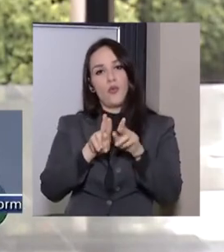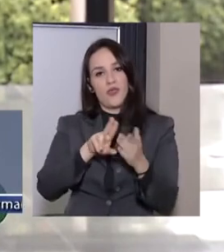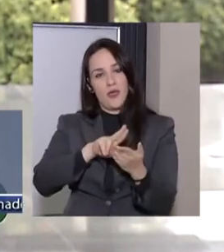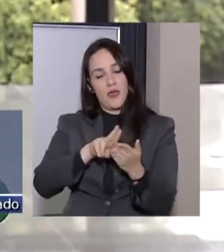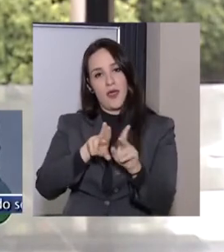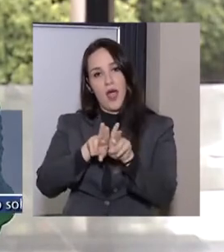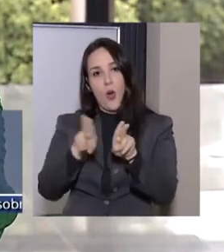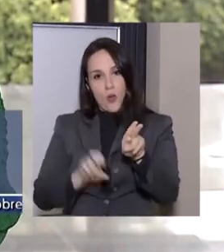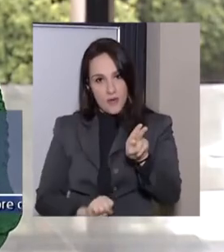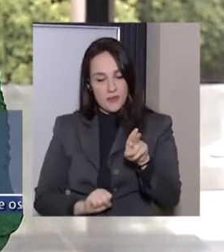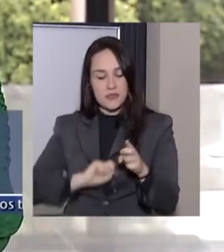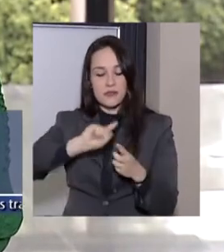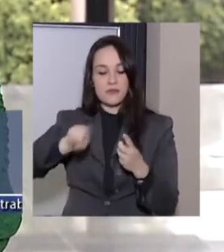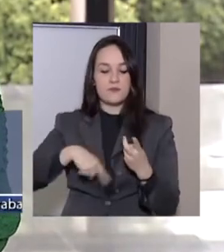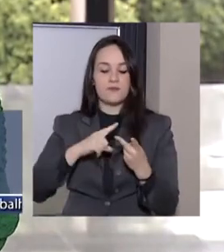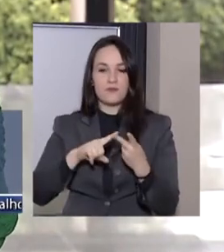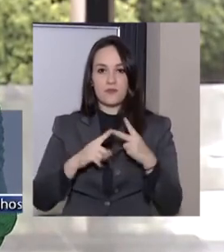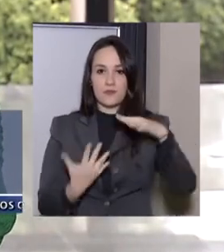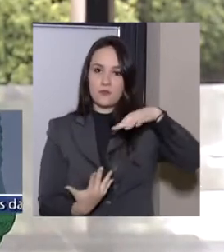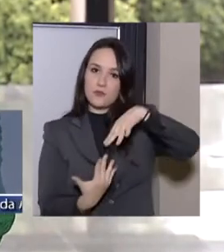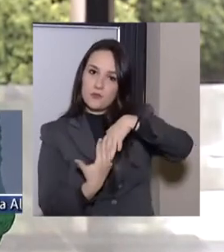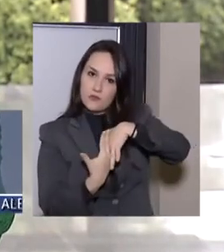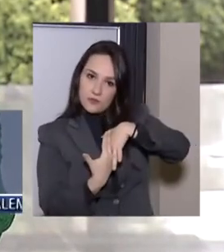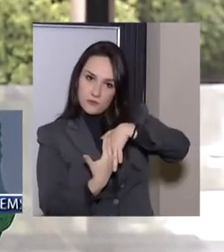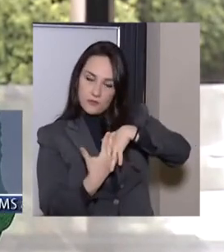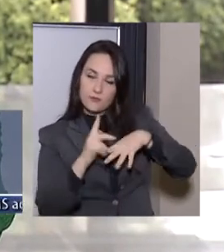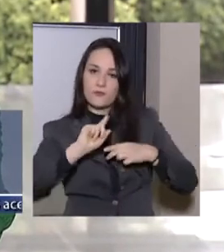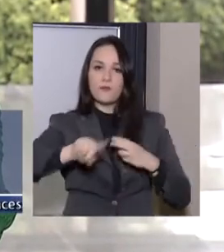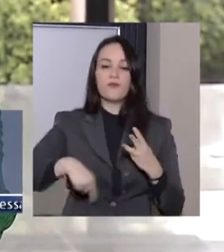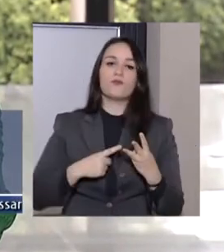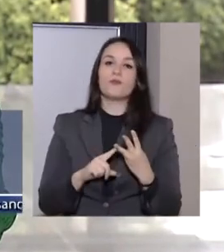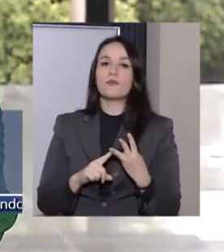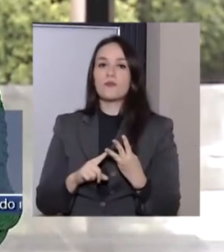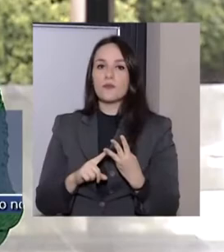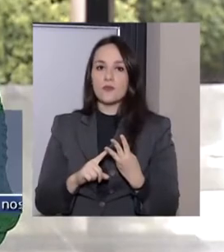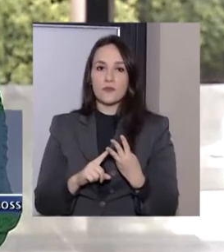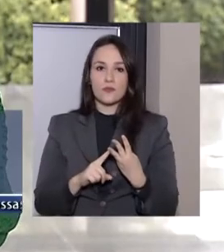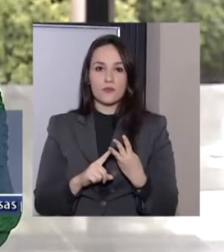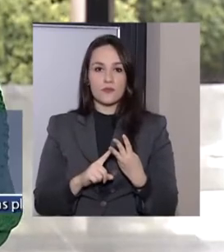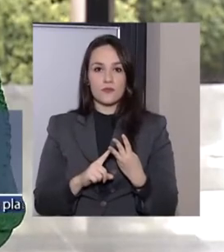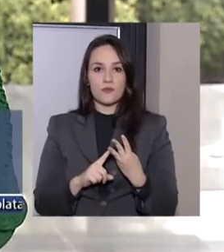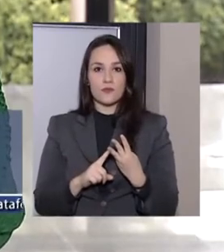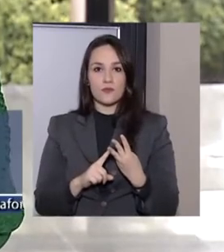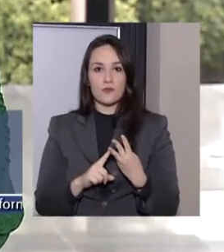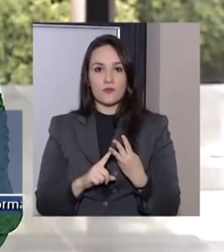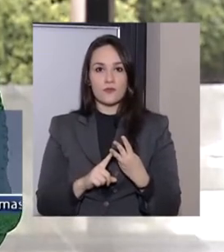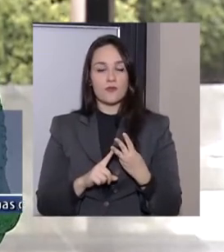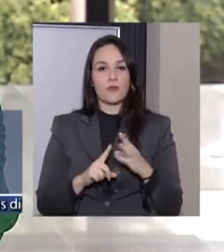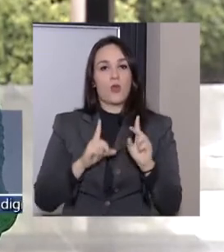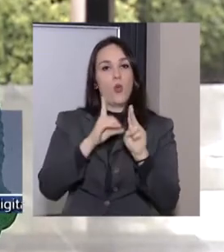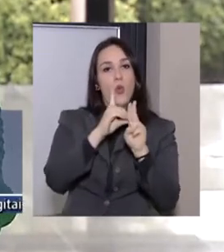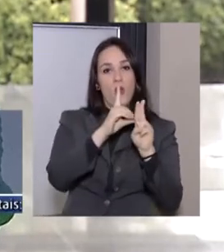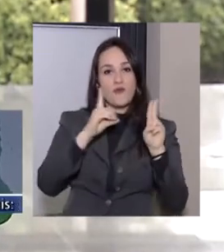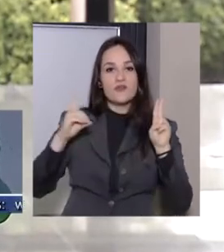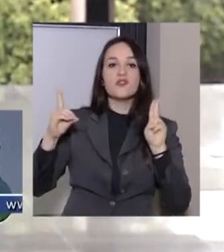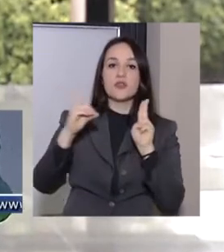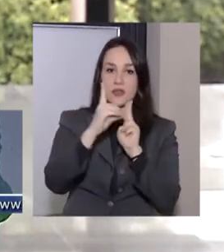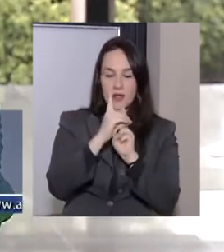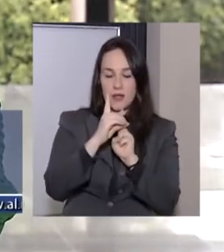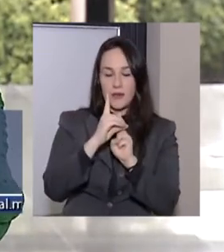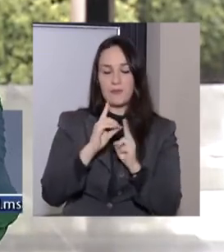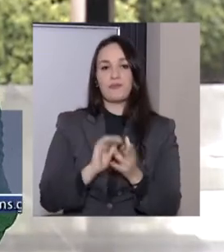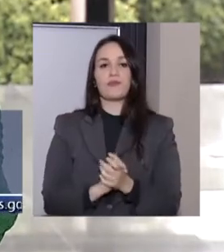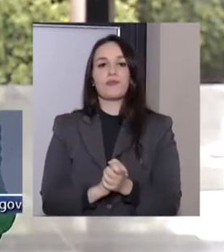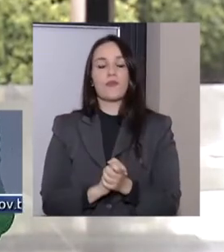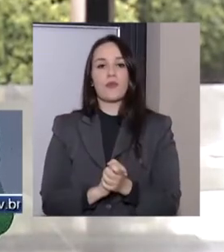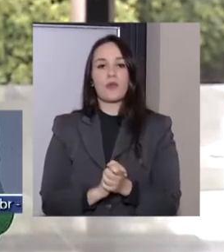a Universidade Federal também do Estado, a Universidade Federal da Grande Dourados, a